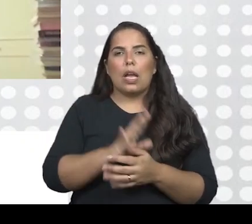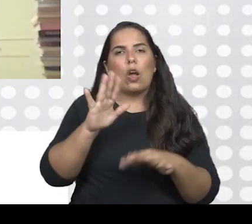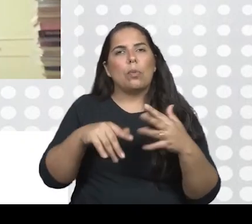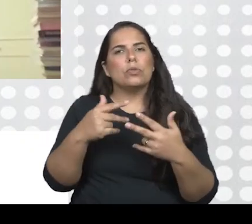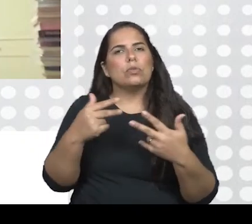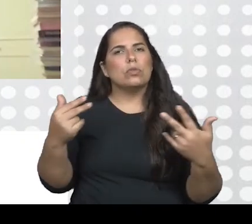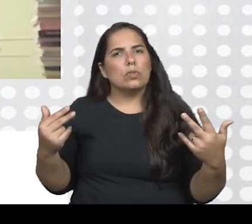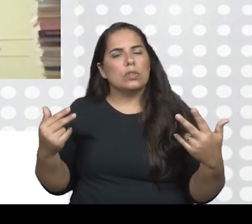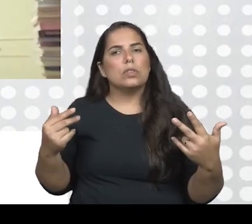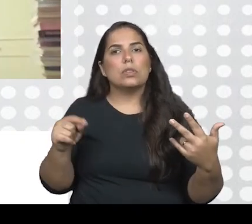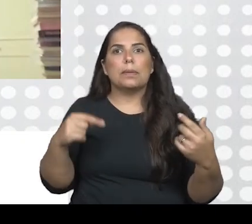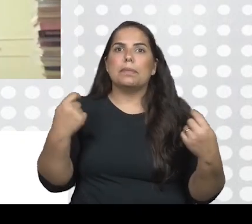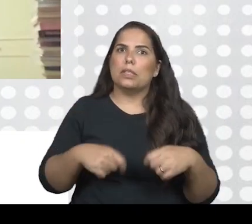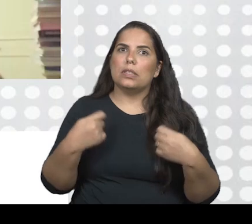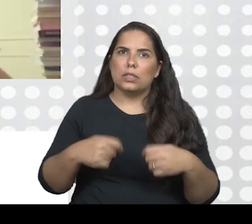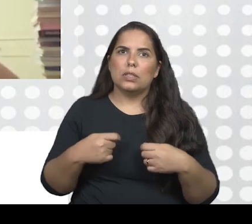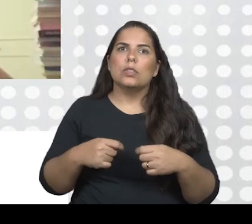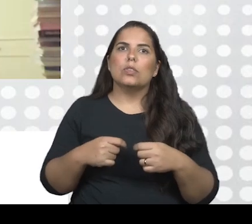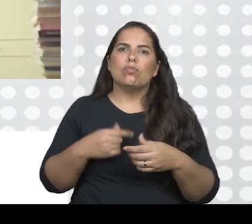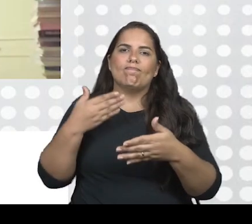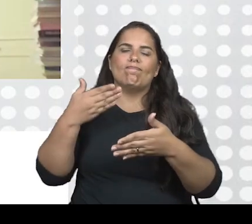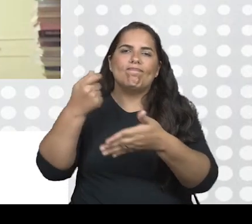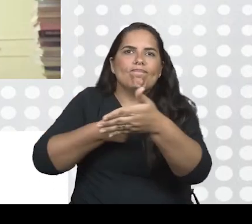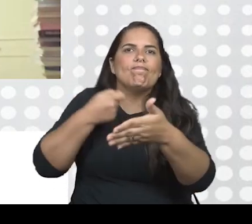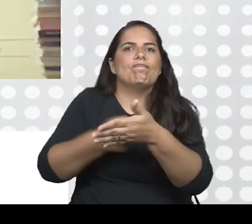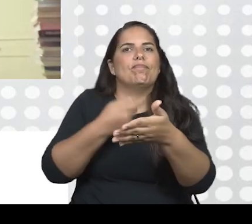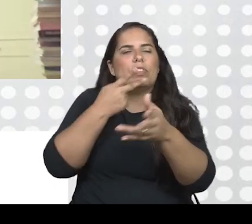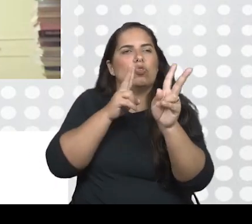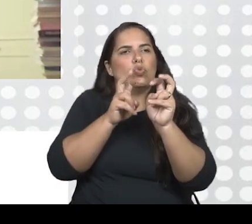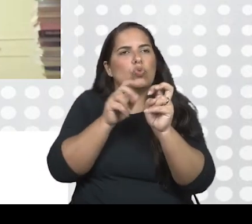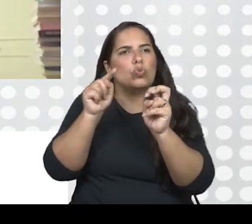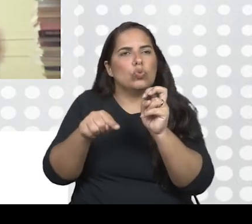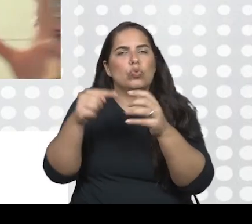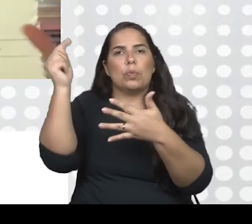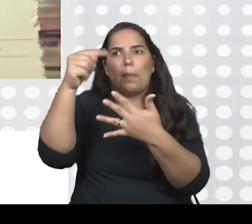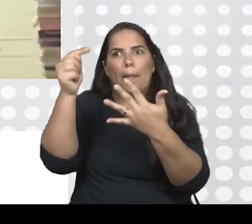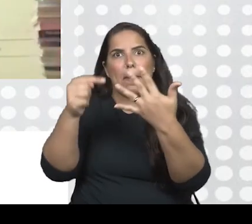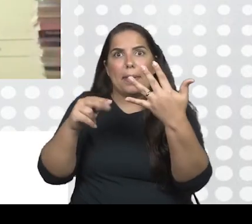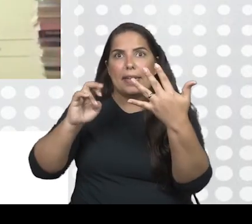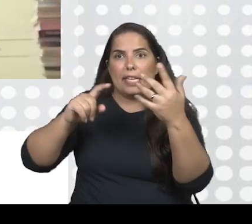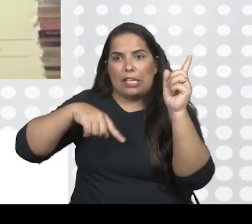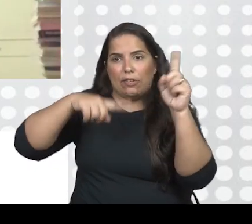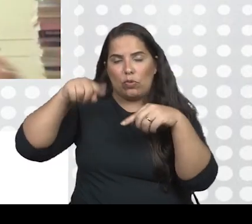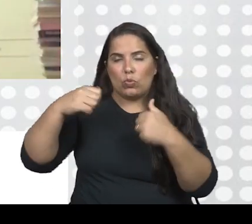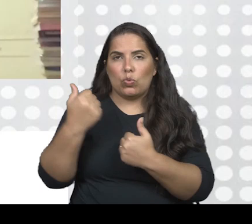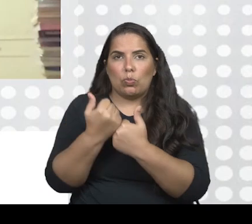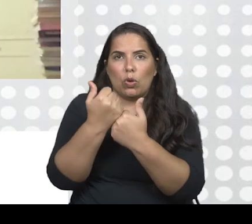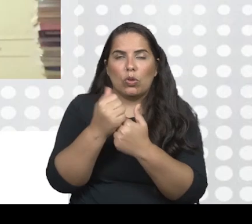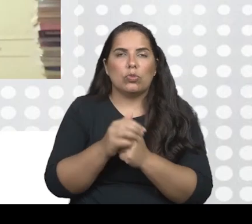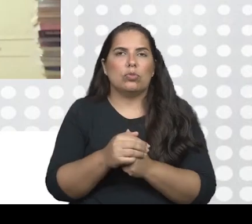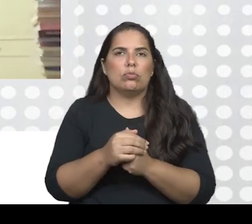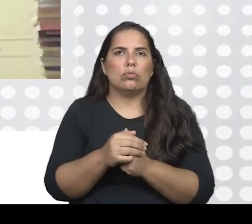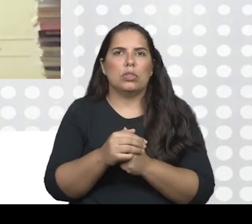algumas questões que precisam ser enfrentadas quando a gente discute esses outros níveis de suporte. Não